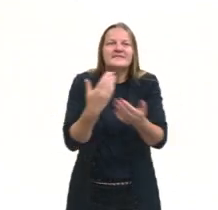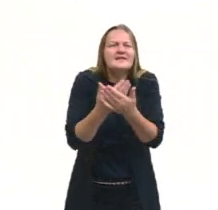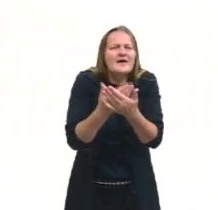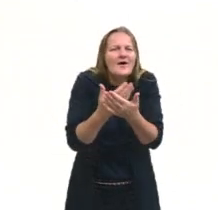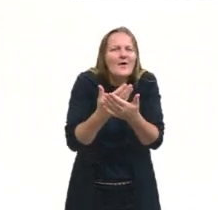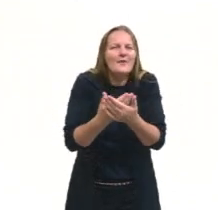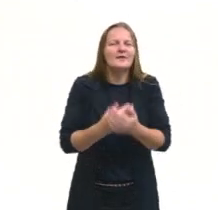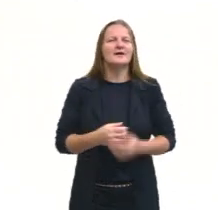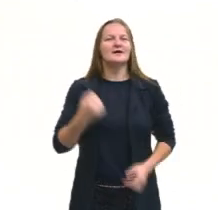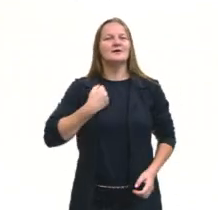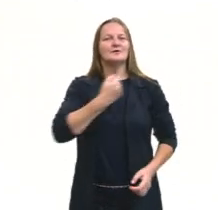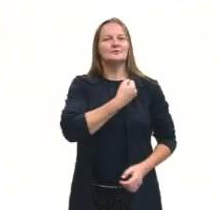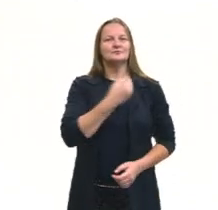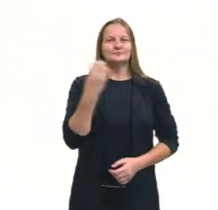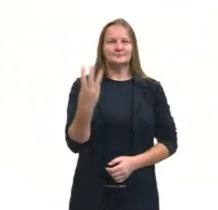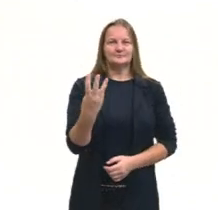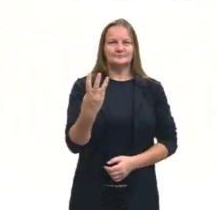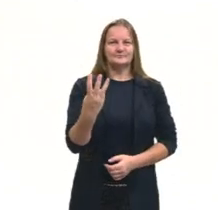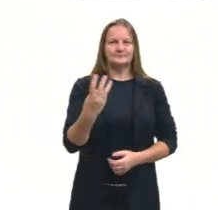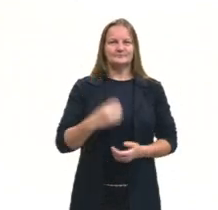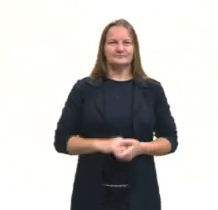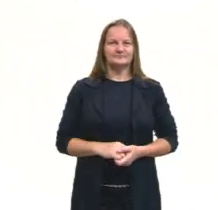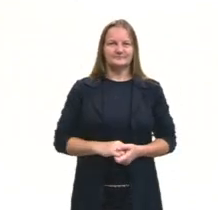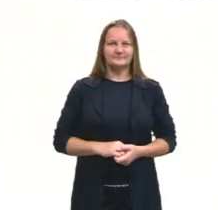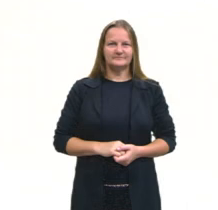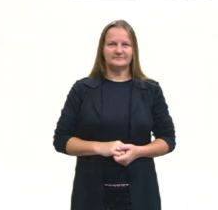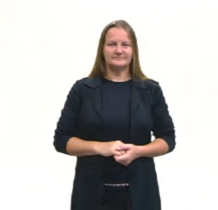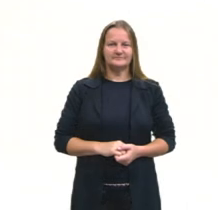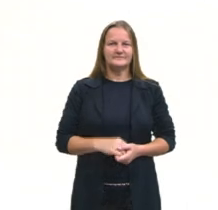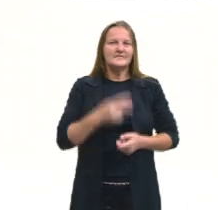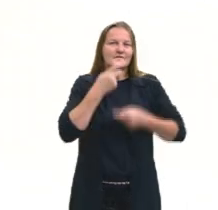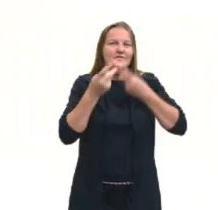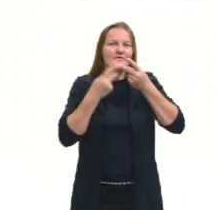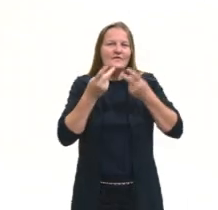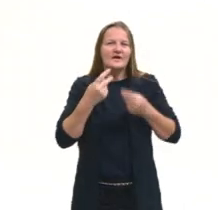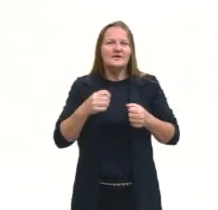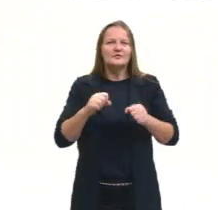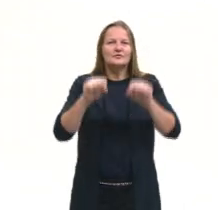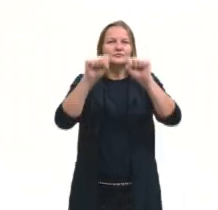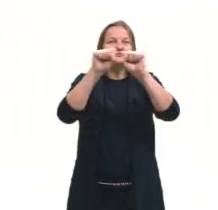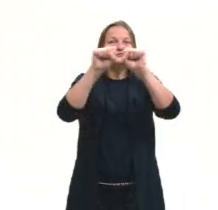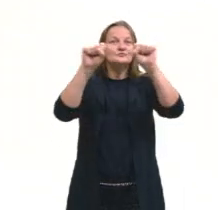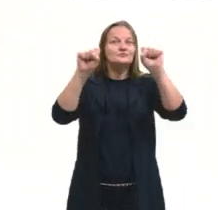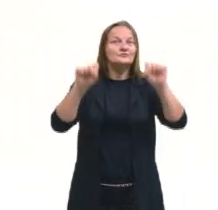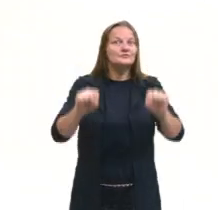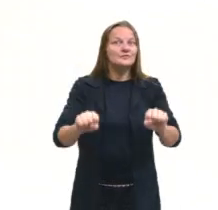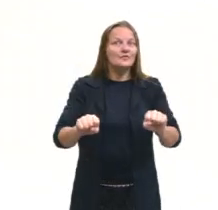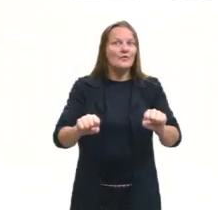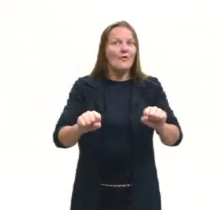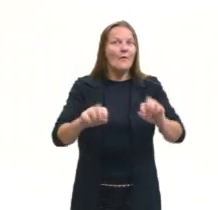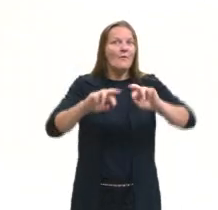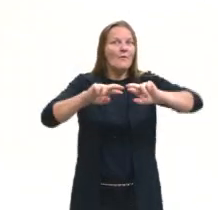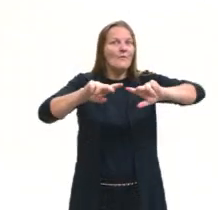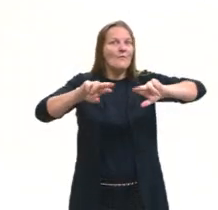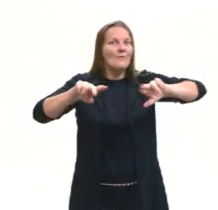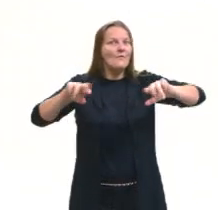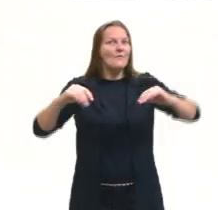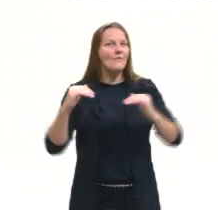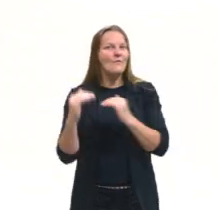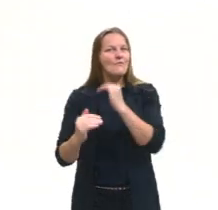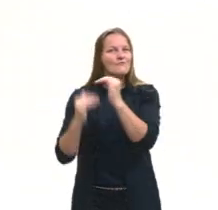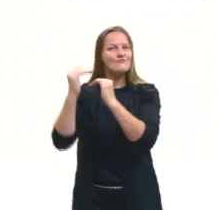número número três que fala sobre sistemática e as linhas de evolução